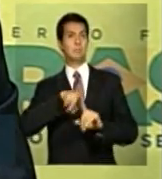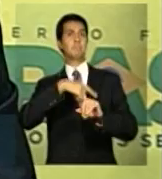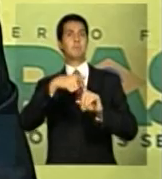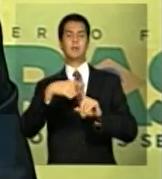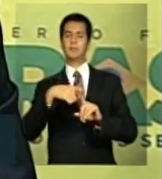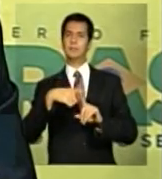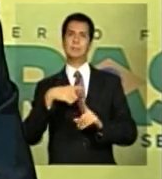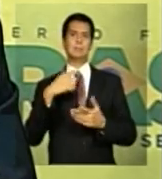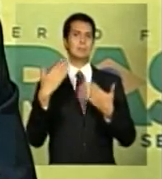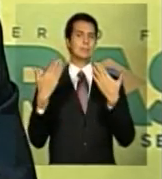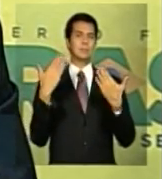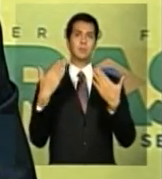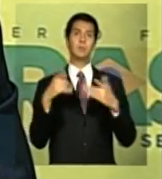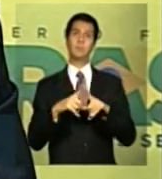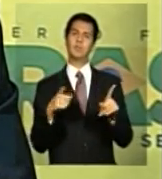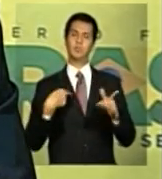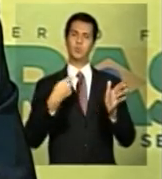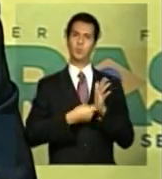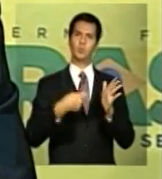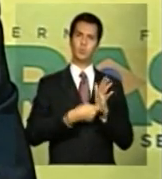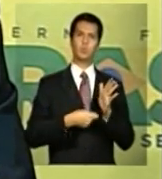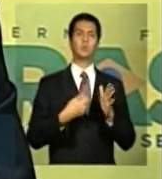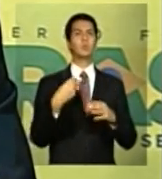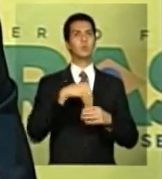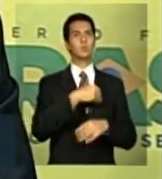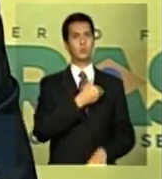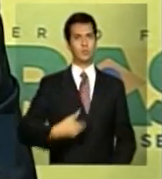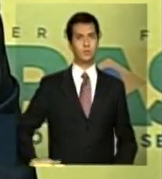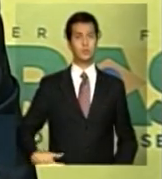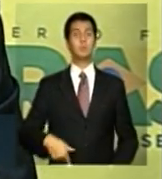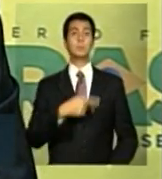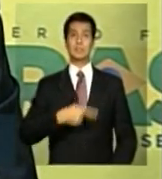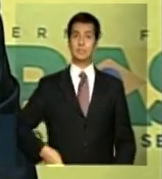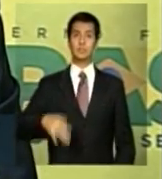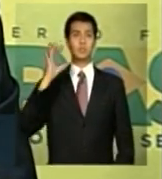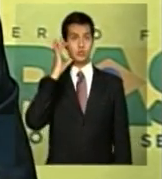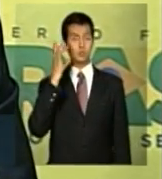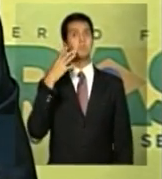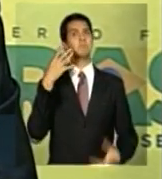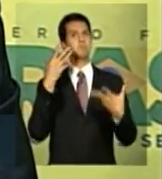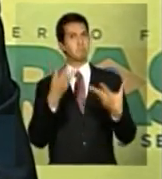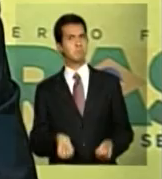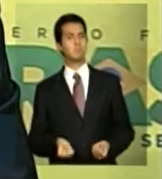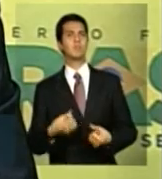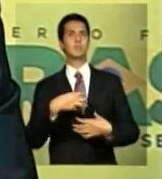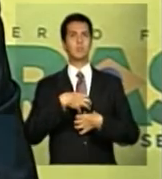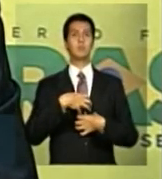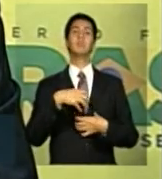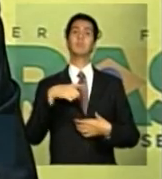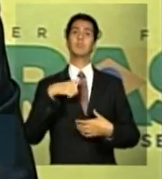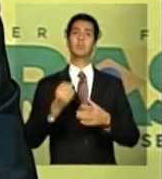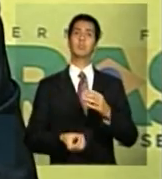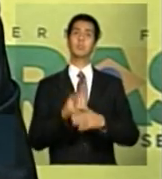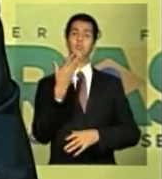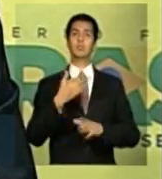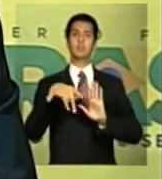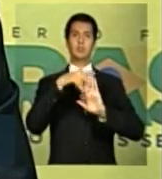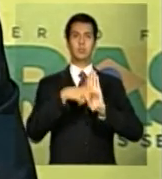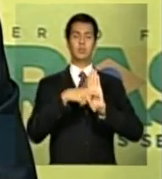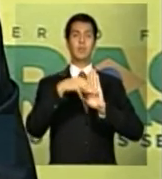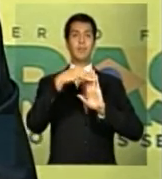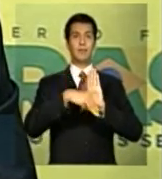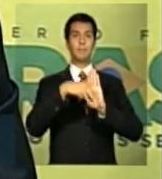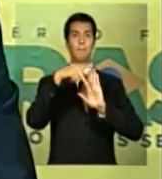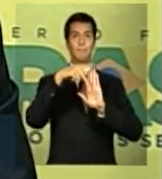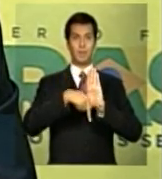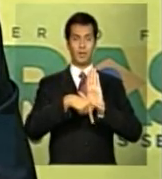faria essa defesa junto ao governo. A presidenta Dilma se sensibilizou com os argumentos, editou uma medida provisória, eu comuniquei